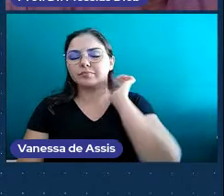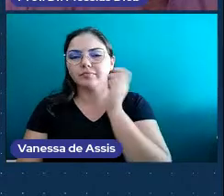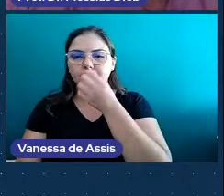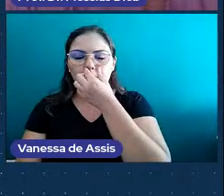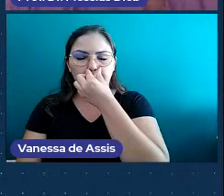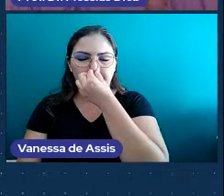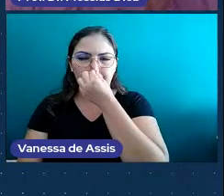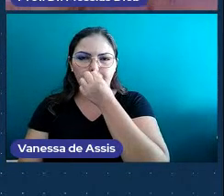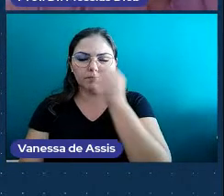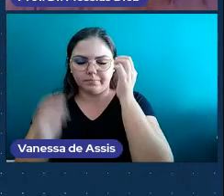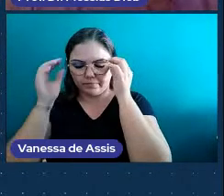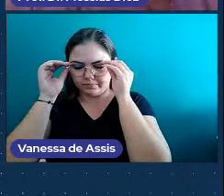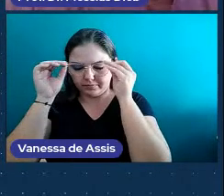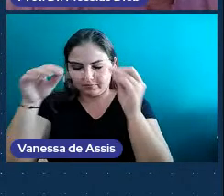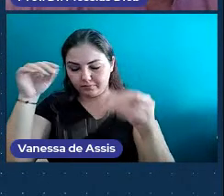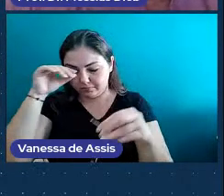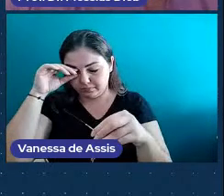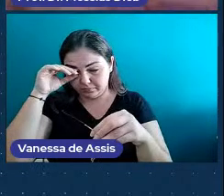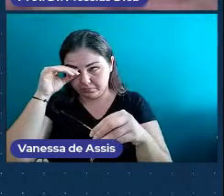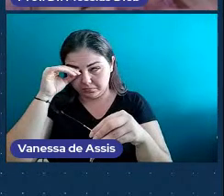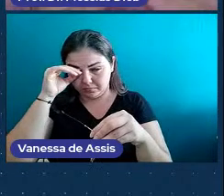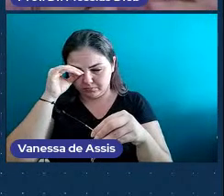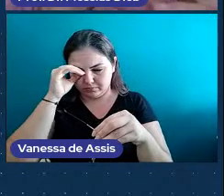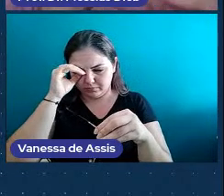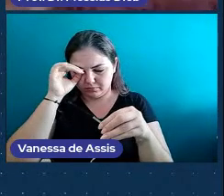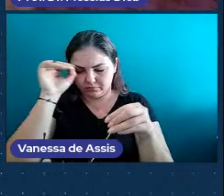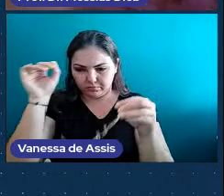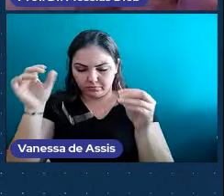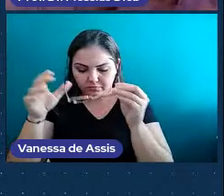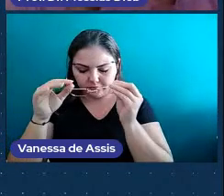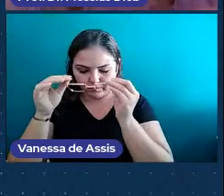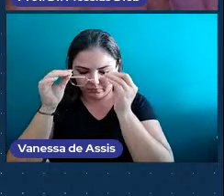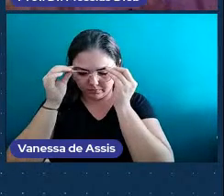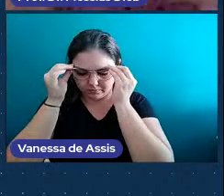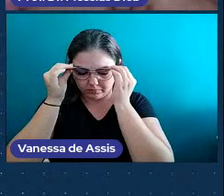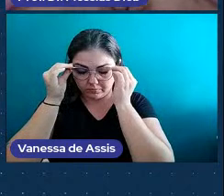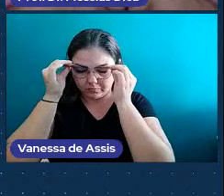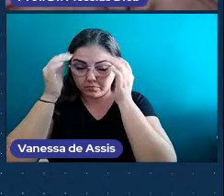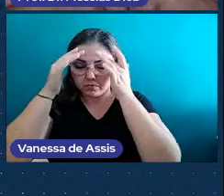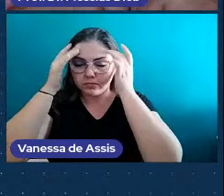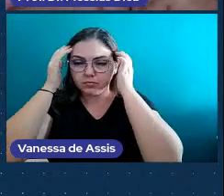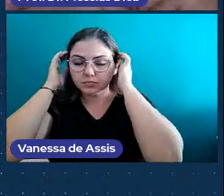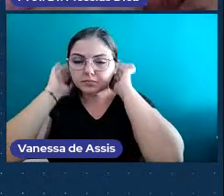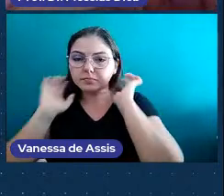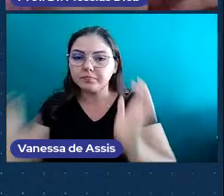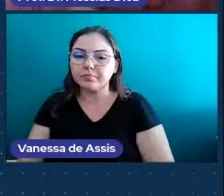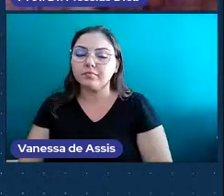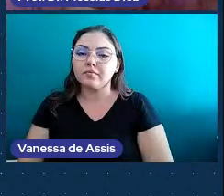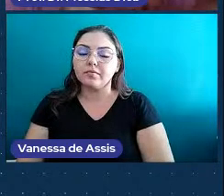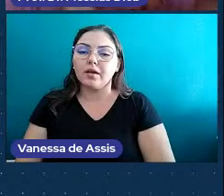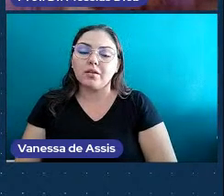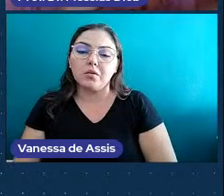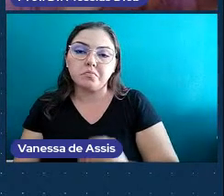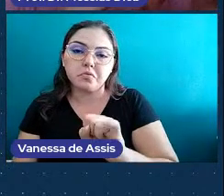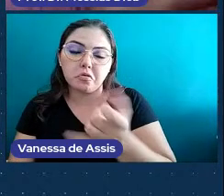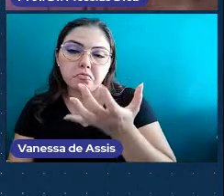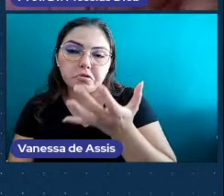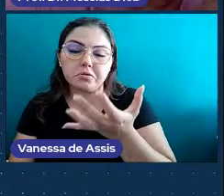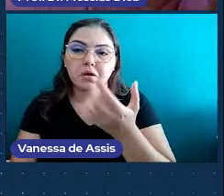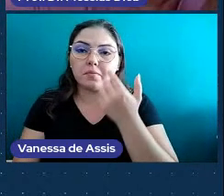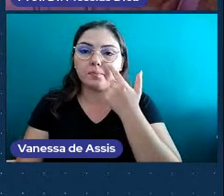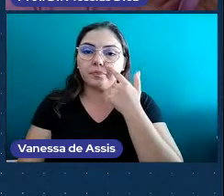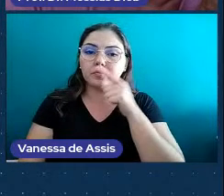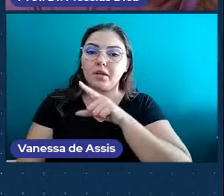tipos de violência escolar que acontecem. Mas se eu quiser delimitar mais ainda, isso aí é uma opção minha. Eu posso escolher trabalhar só